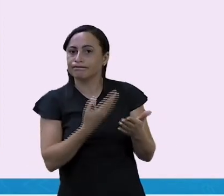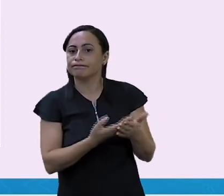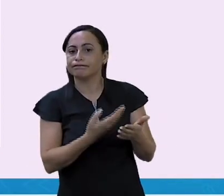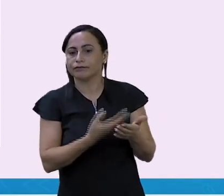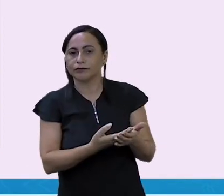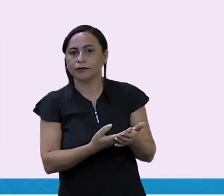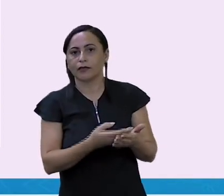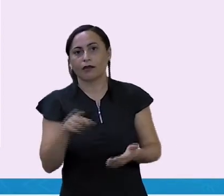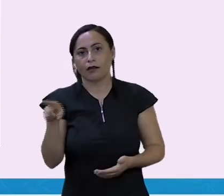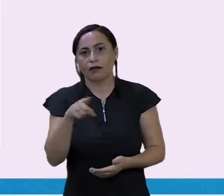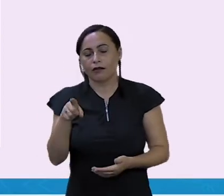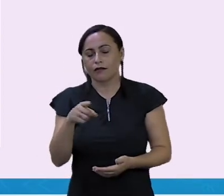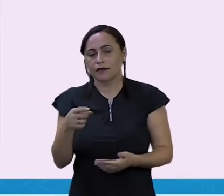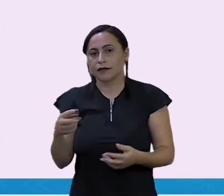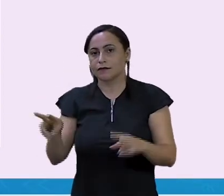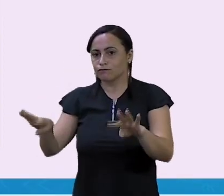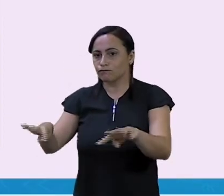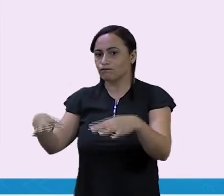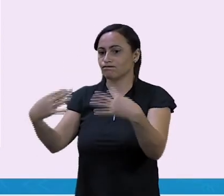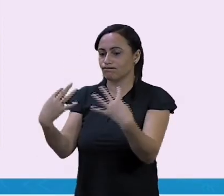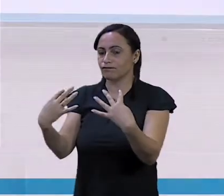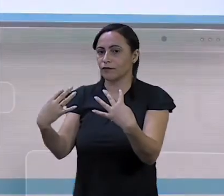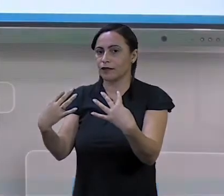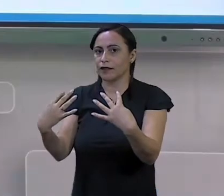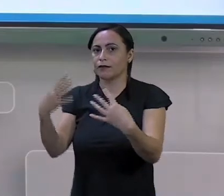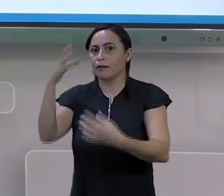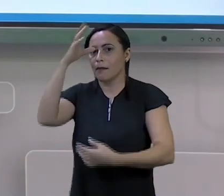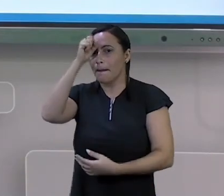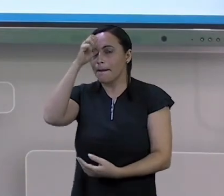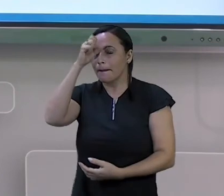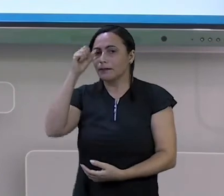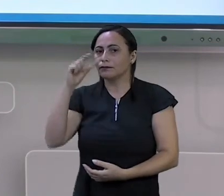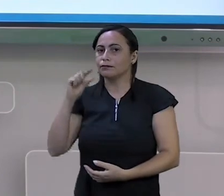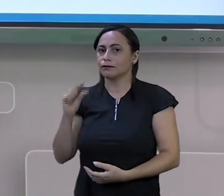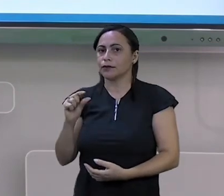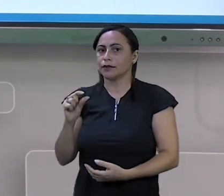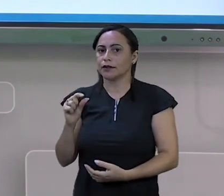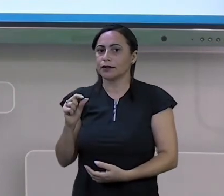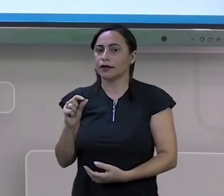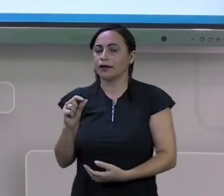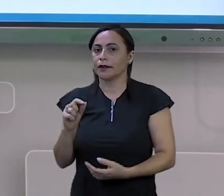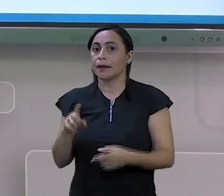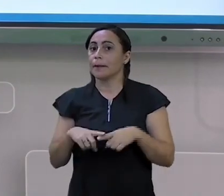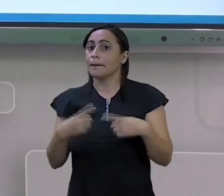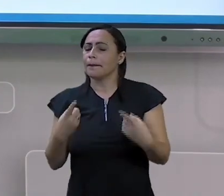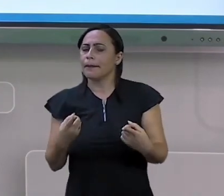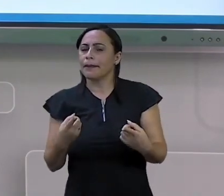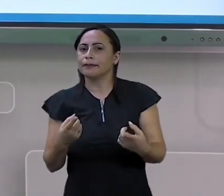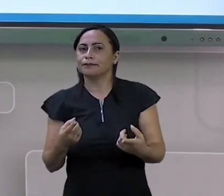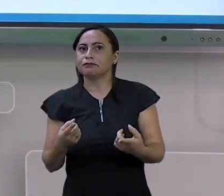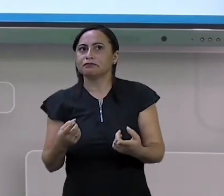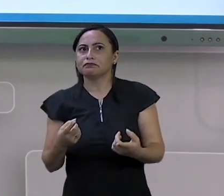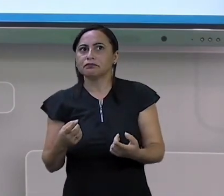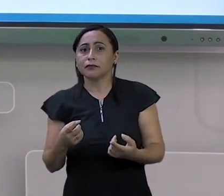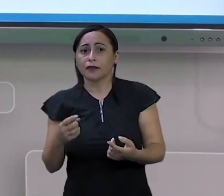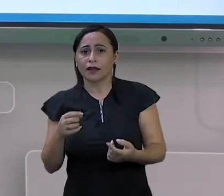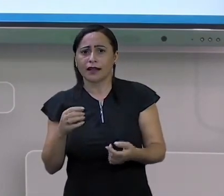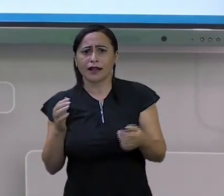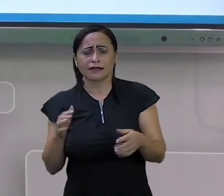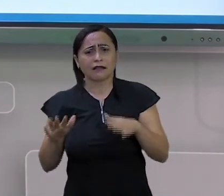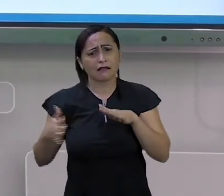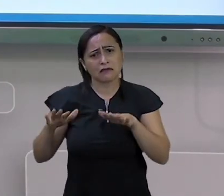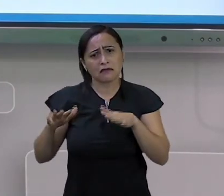me ouvindo agora, estão aprendendo mais um pouquinho, mas de repente vocês já até fizeram essa atividade e estão